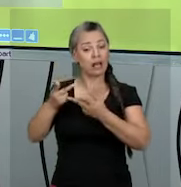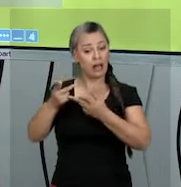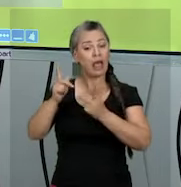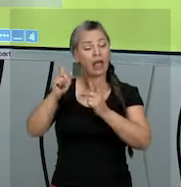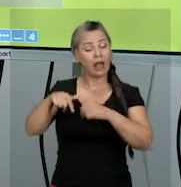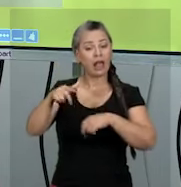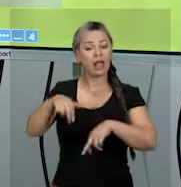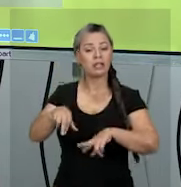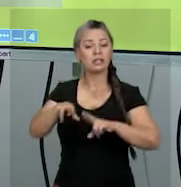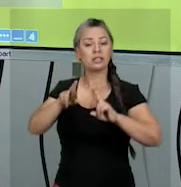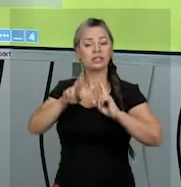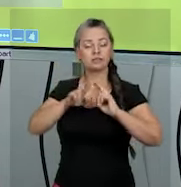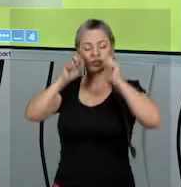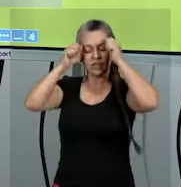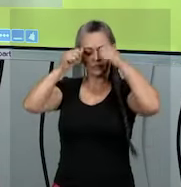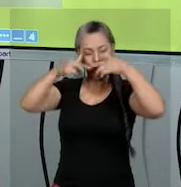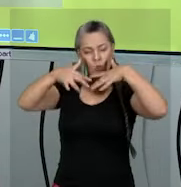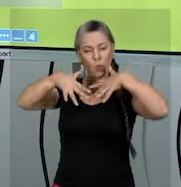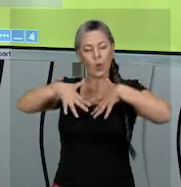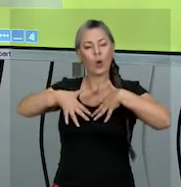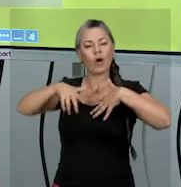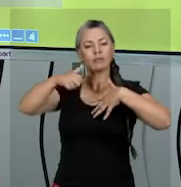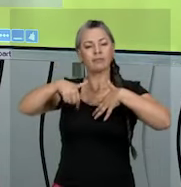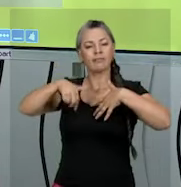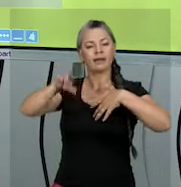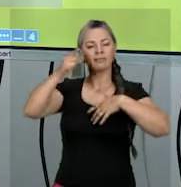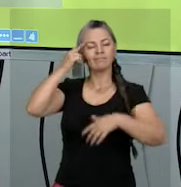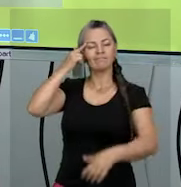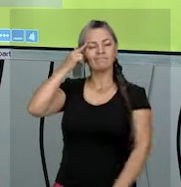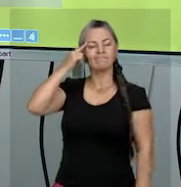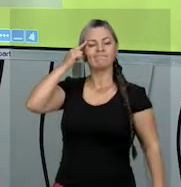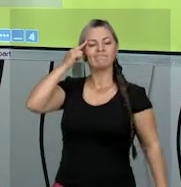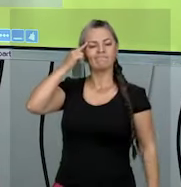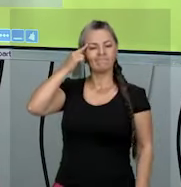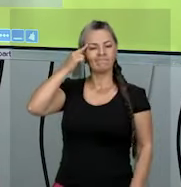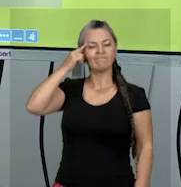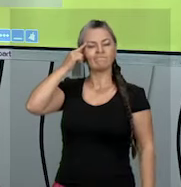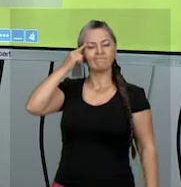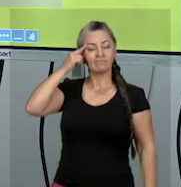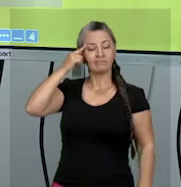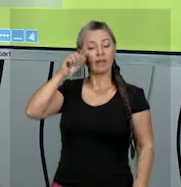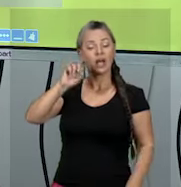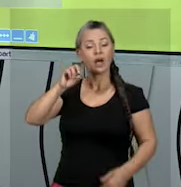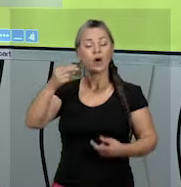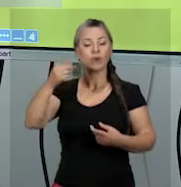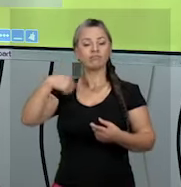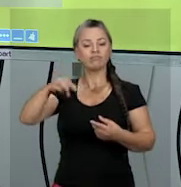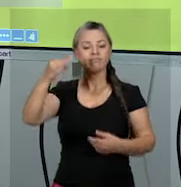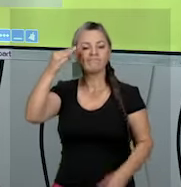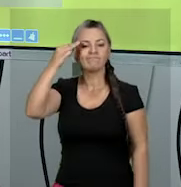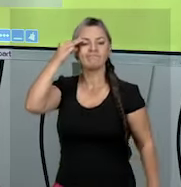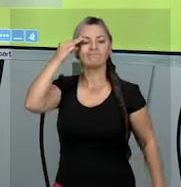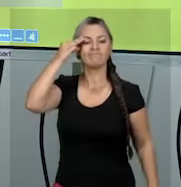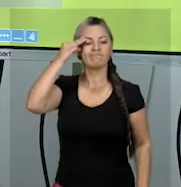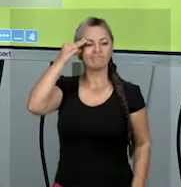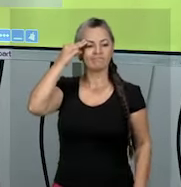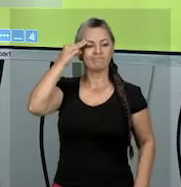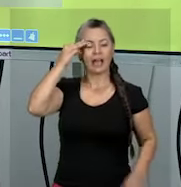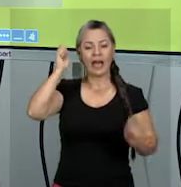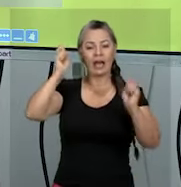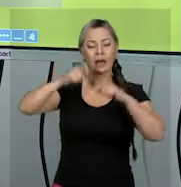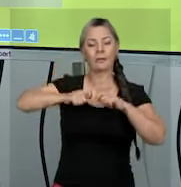pela nossa capacidade de aprender, pela nossa memória e também pelo